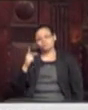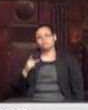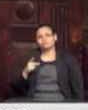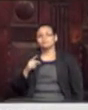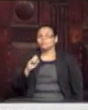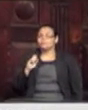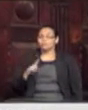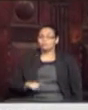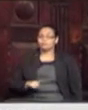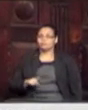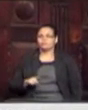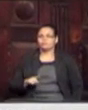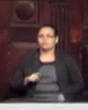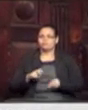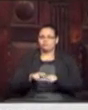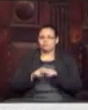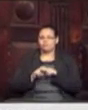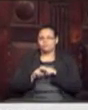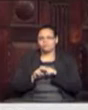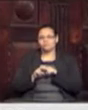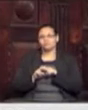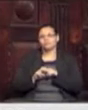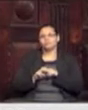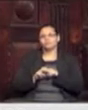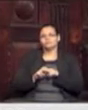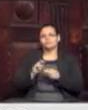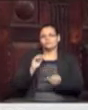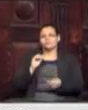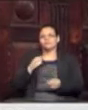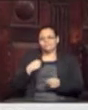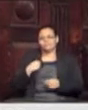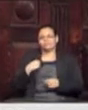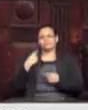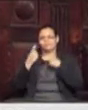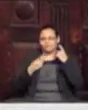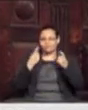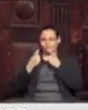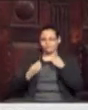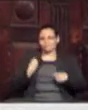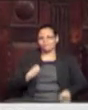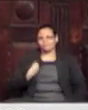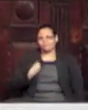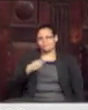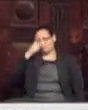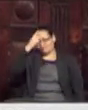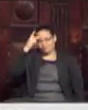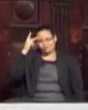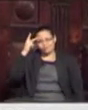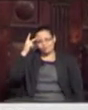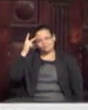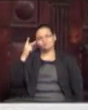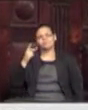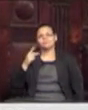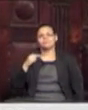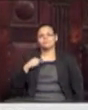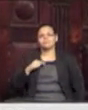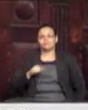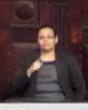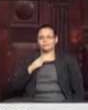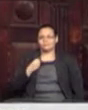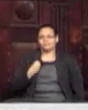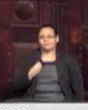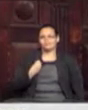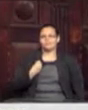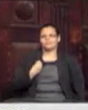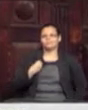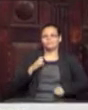E é exatamente a ausência de se importar com a vida das pessoas que nos colocou no lugar que o Estado